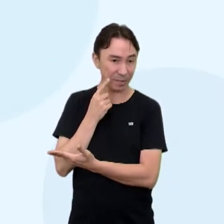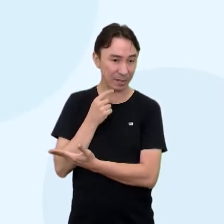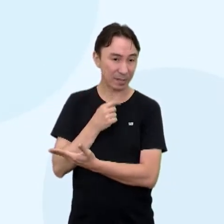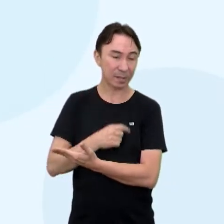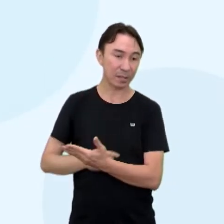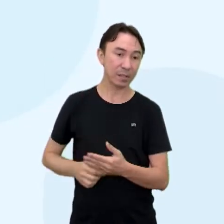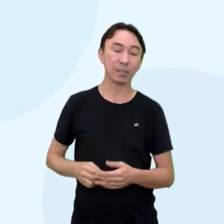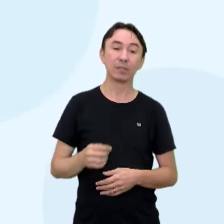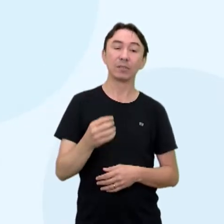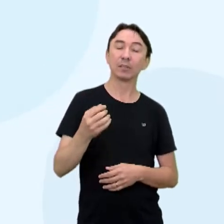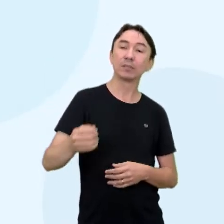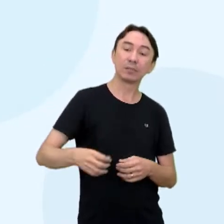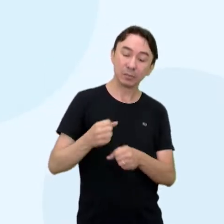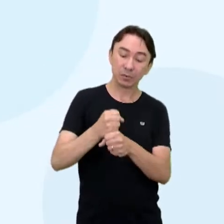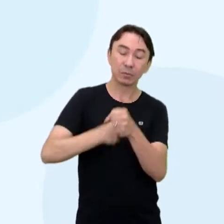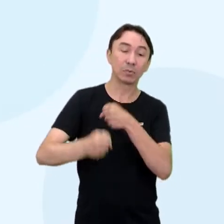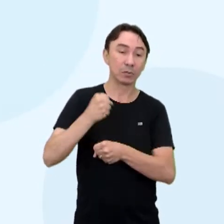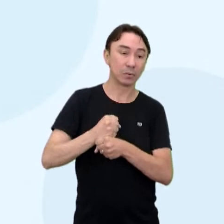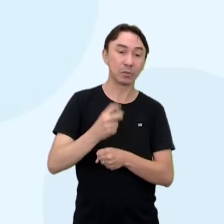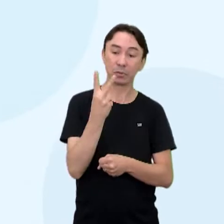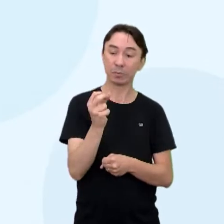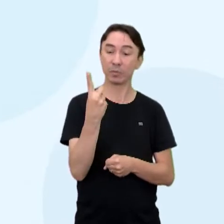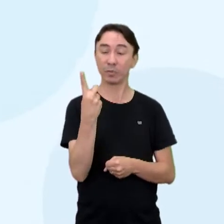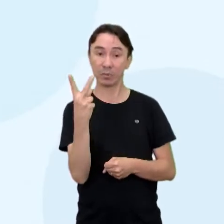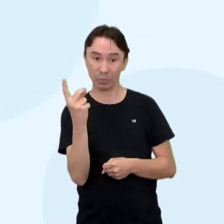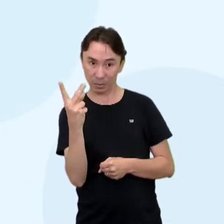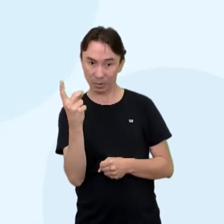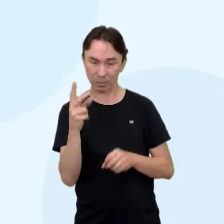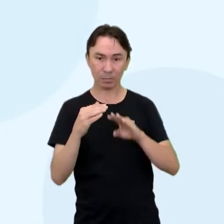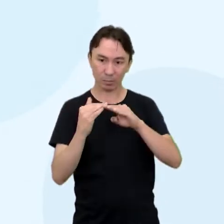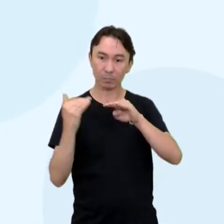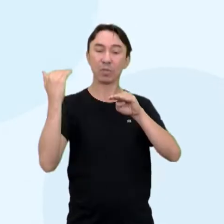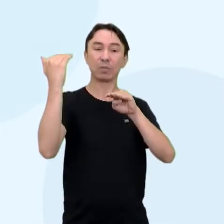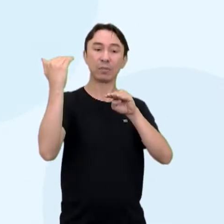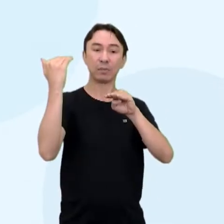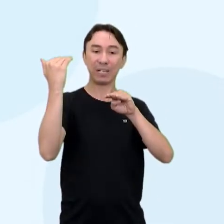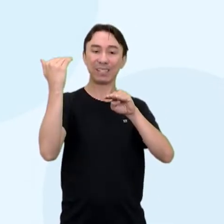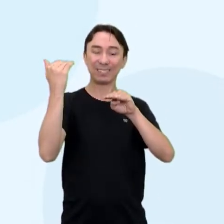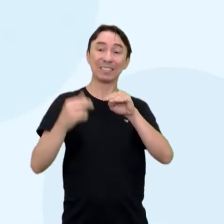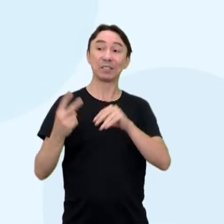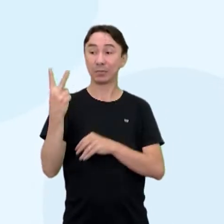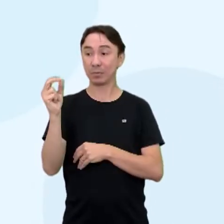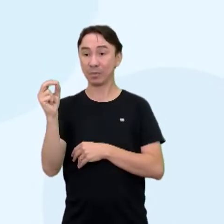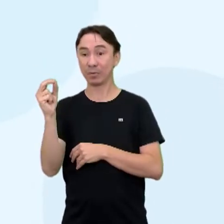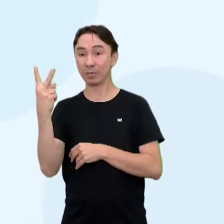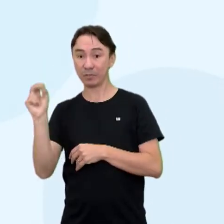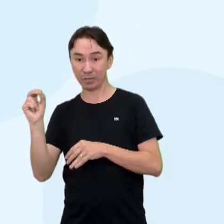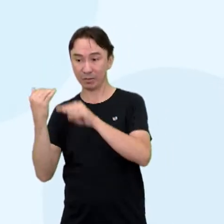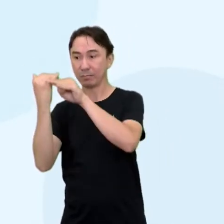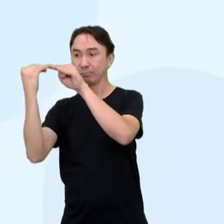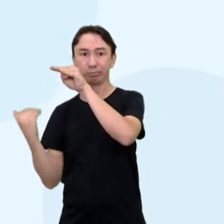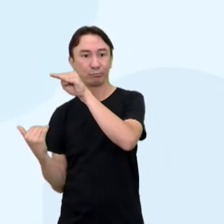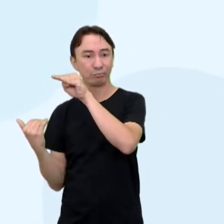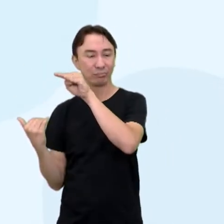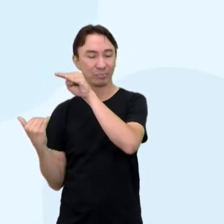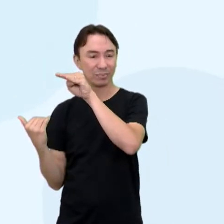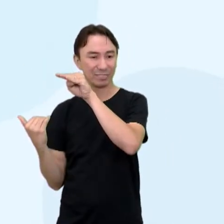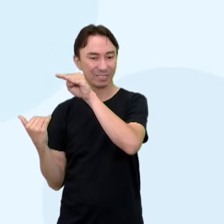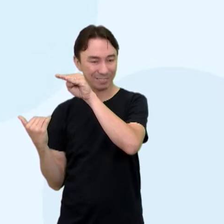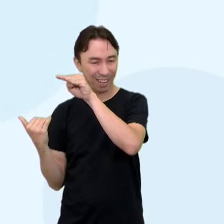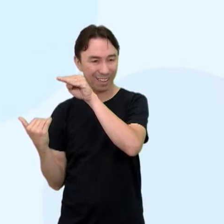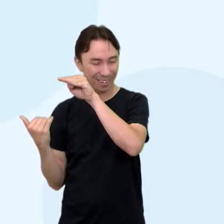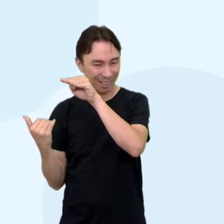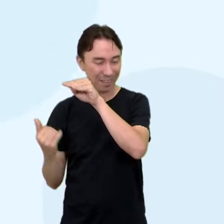2012 para 2019, mas teve uma queda aí de 2019 para 2020, muito aí da